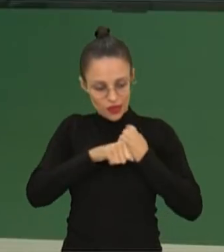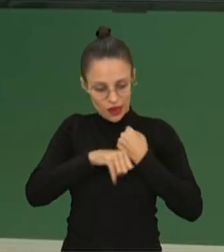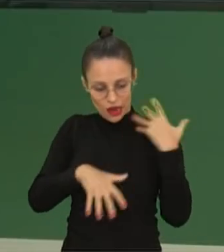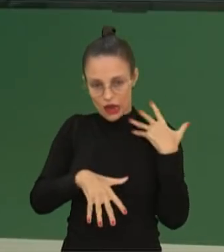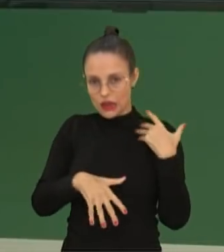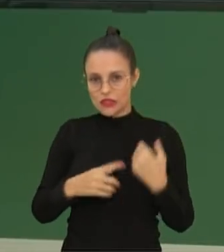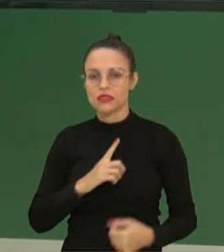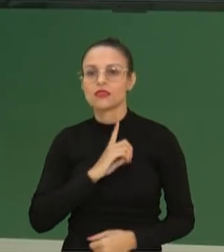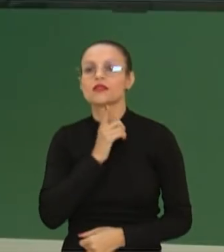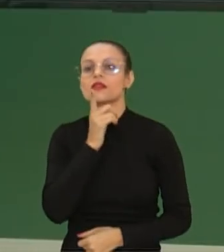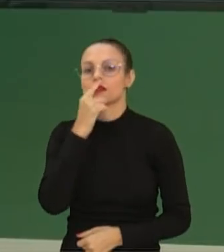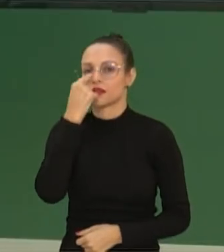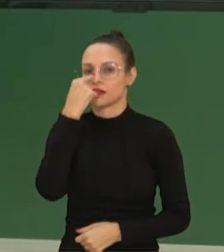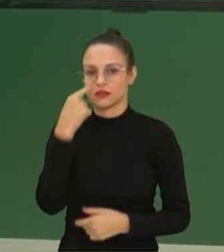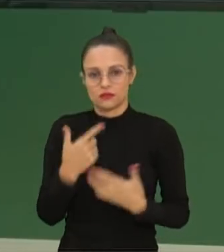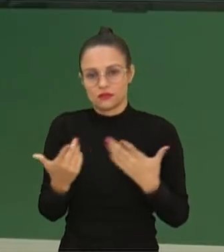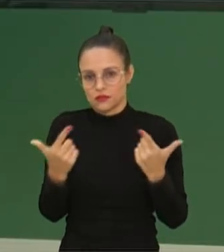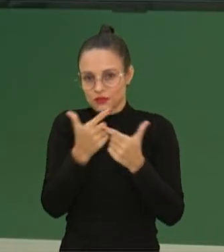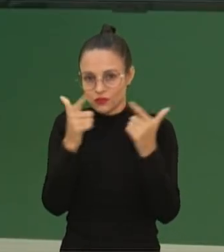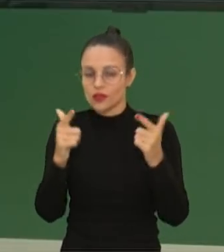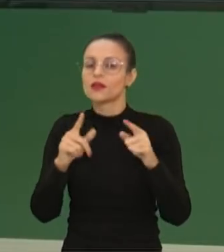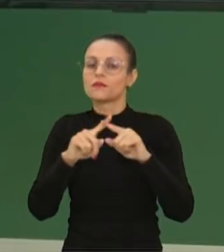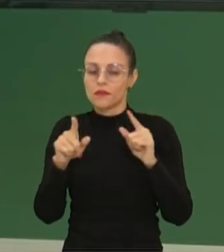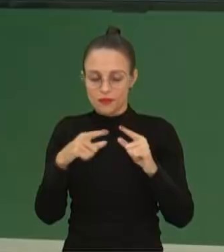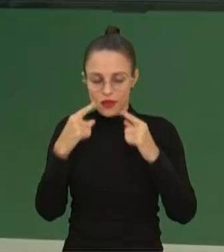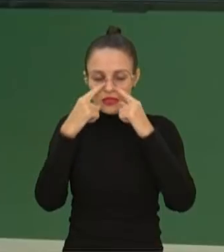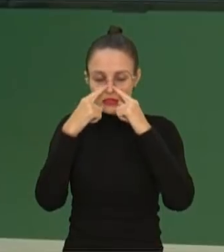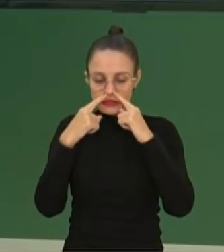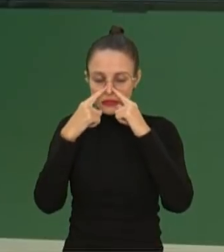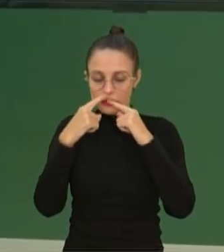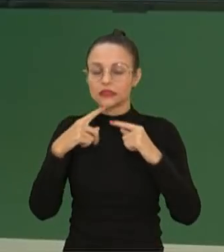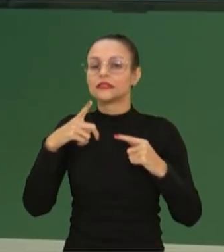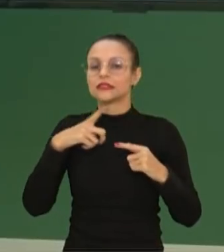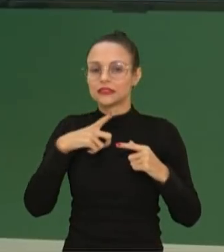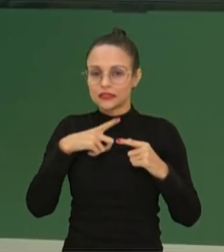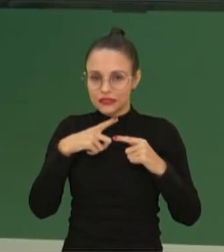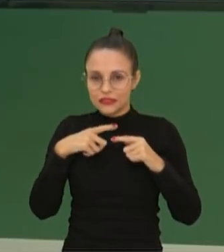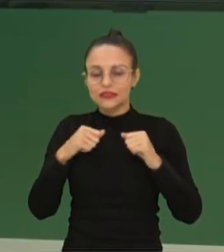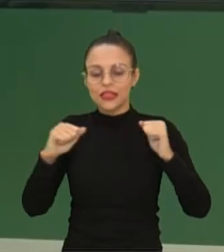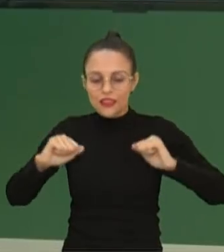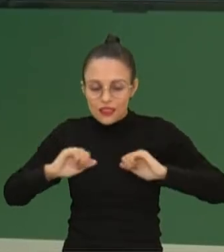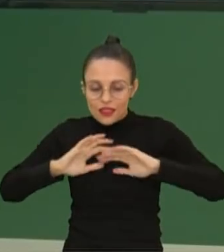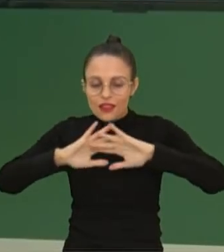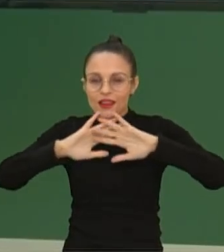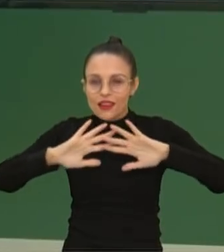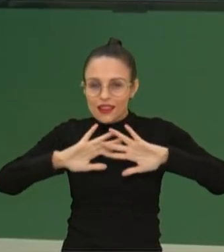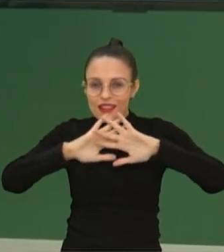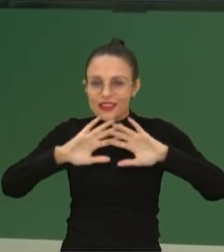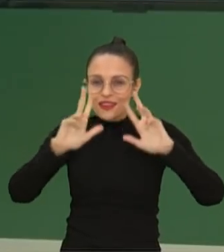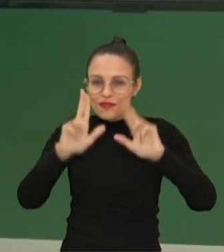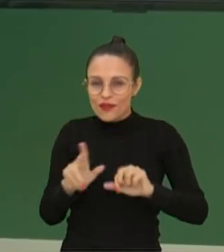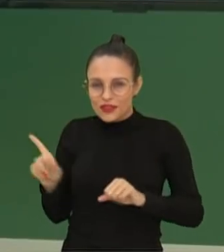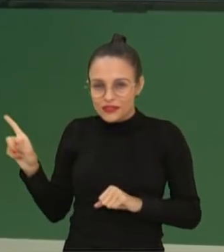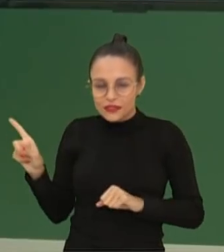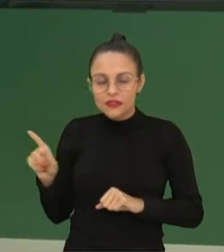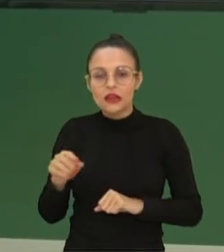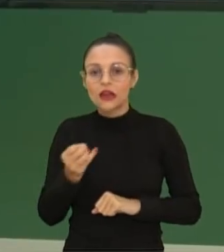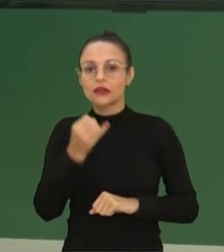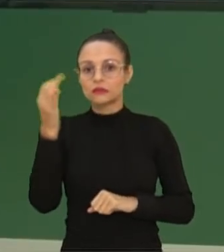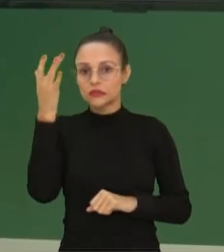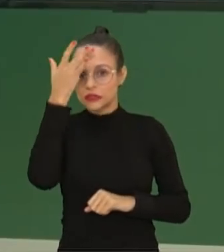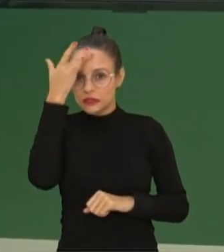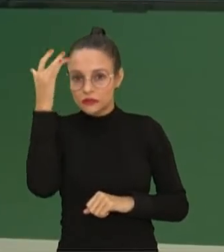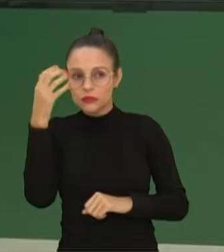artéria chegando aqui dentro ou veias, mas muitos capilares. Inclusive, muitas pessoas acontece no